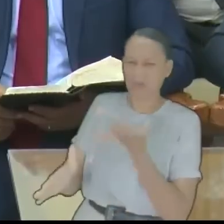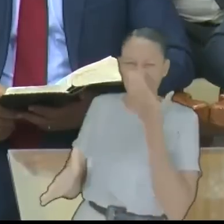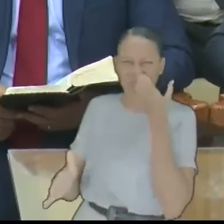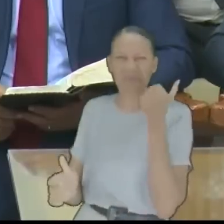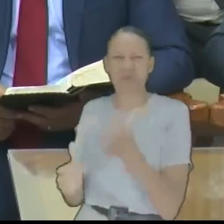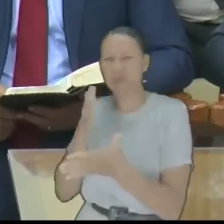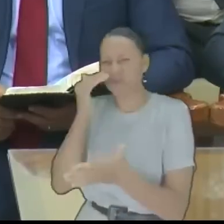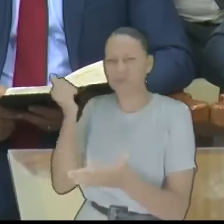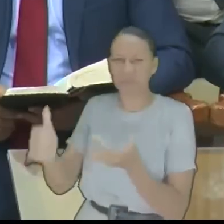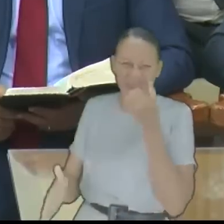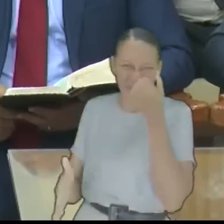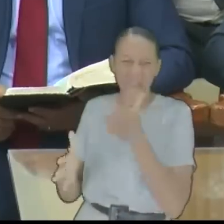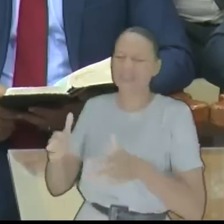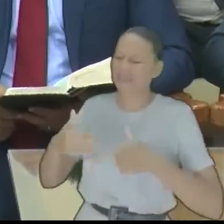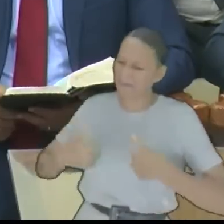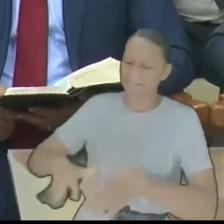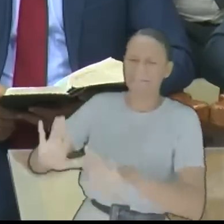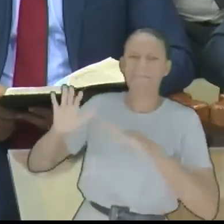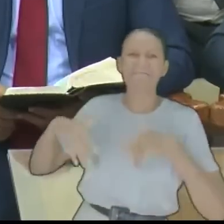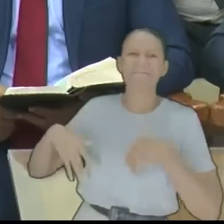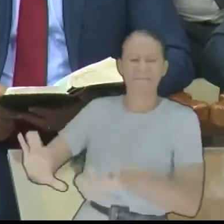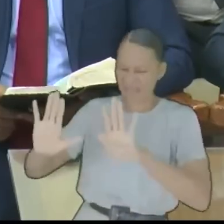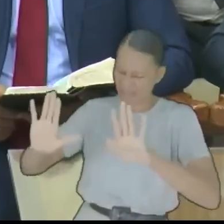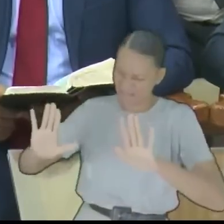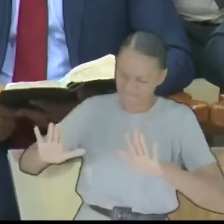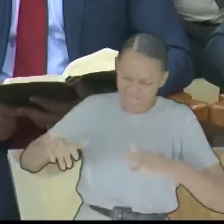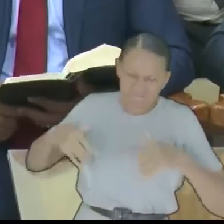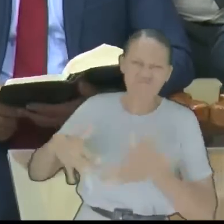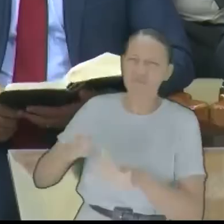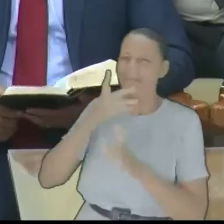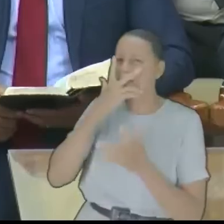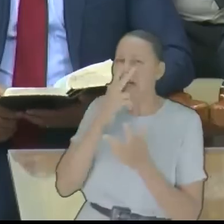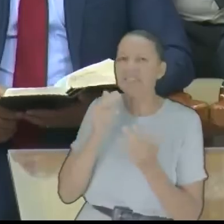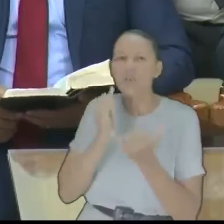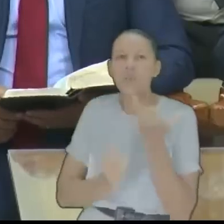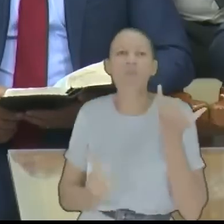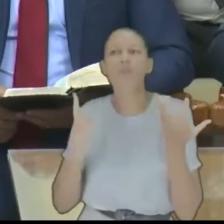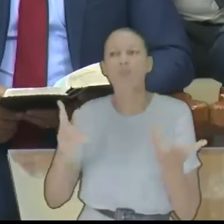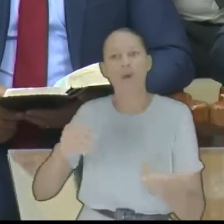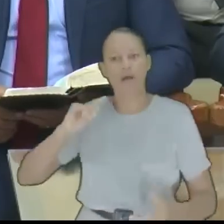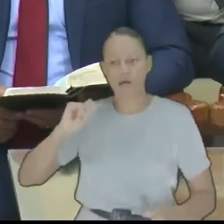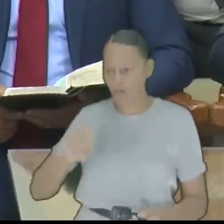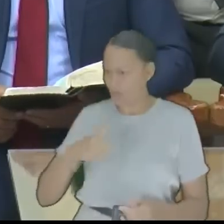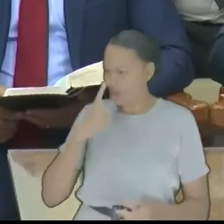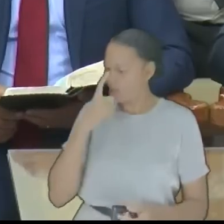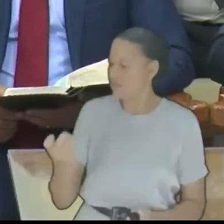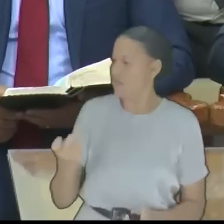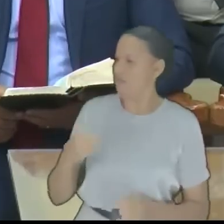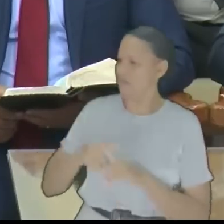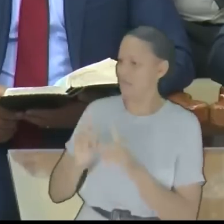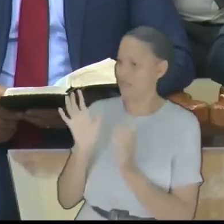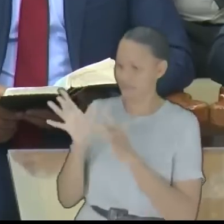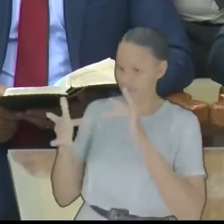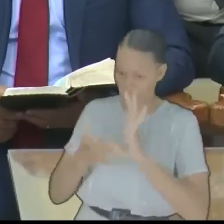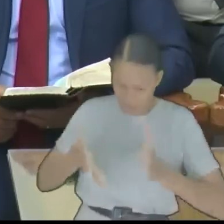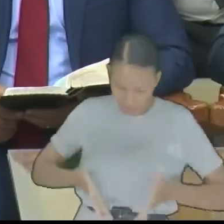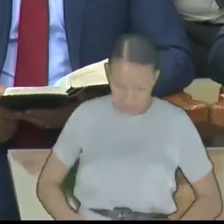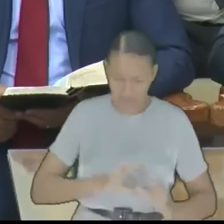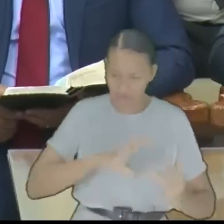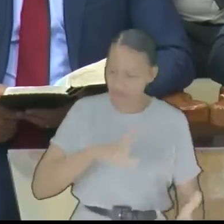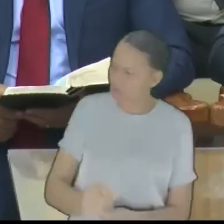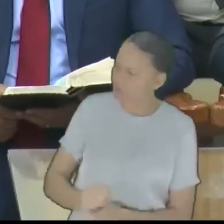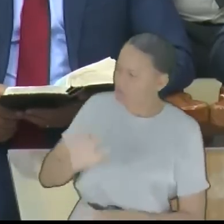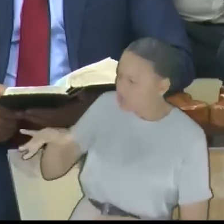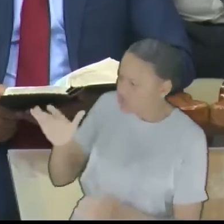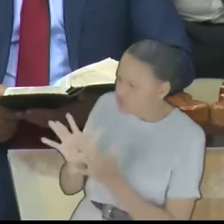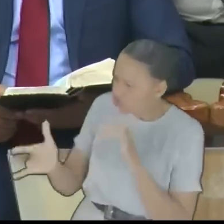as mulheres eram jogadas, descartadas como lixo. Quando Cristo veio à terra, alguém perguntou: Jesus,